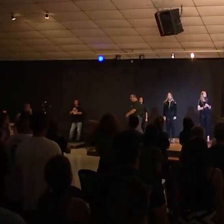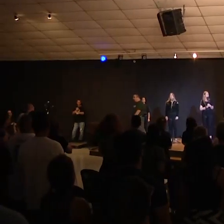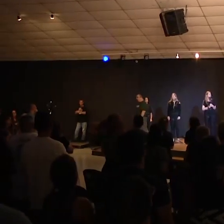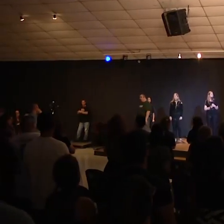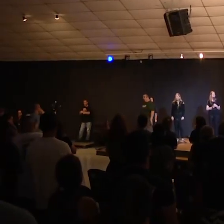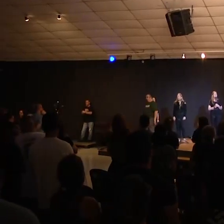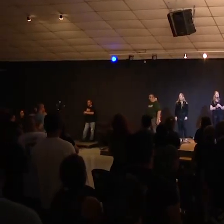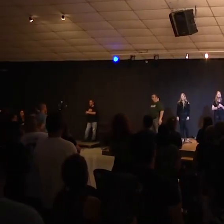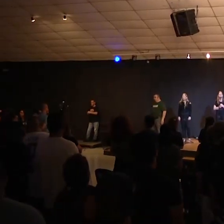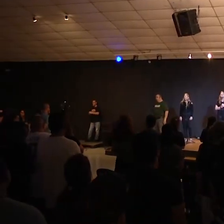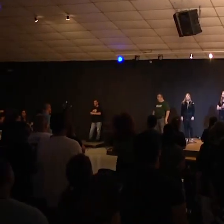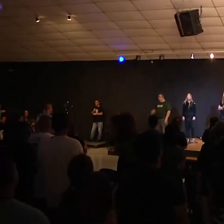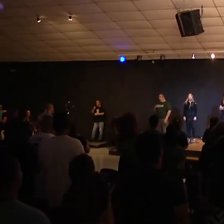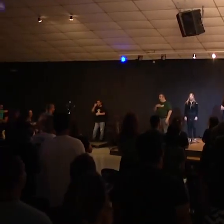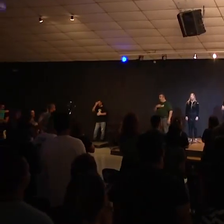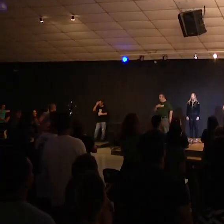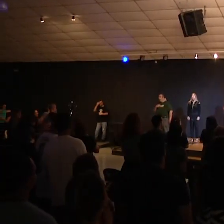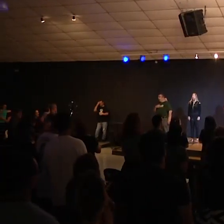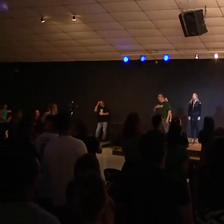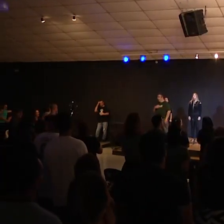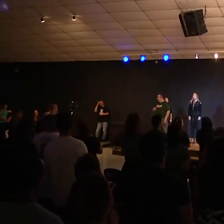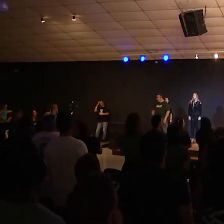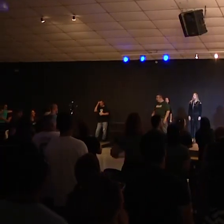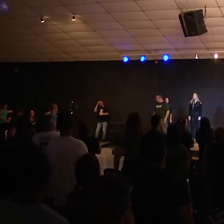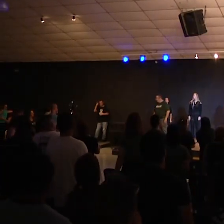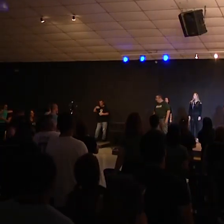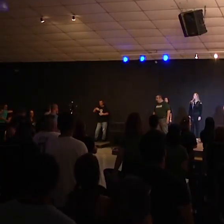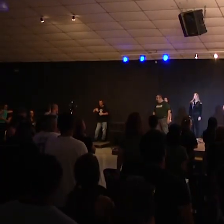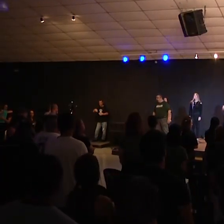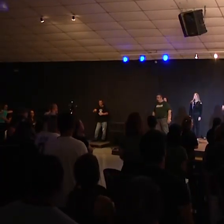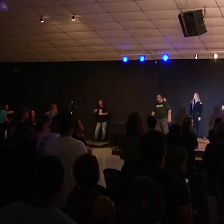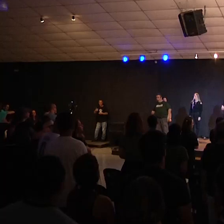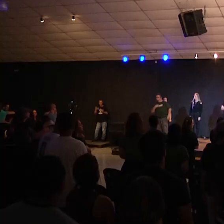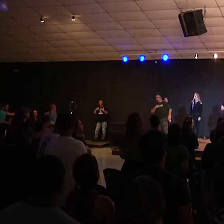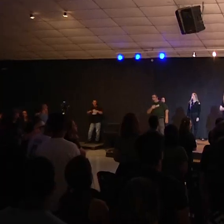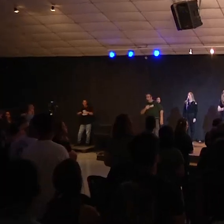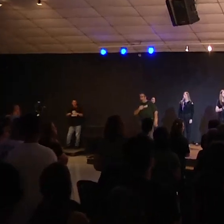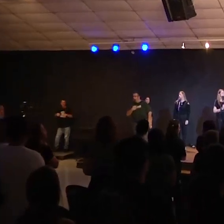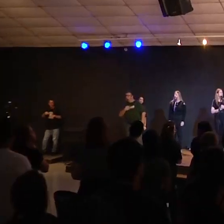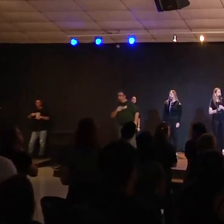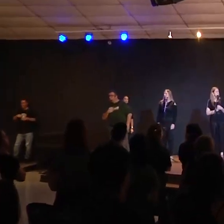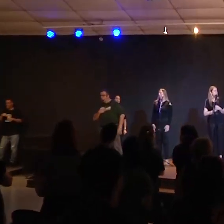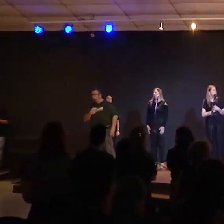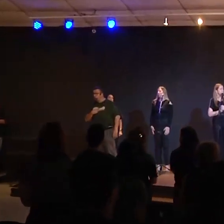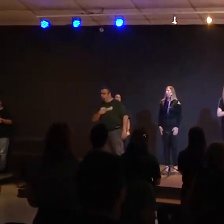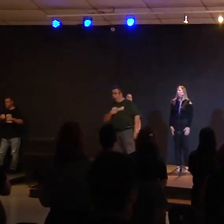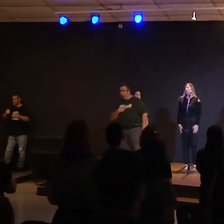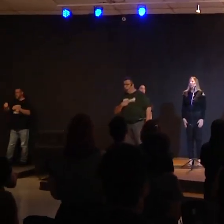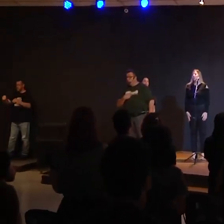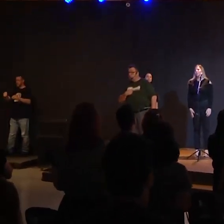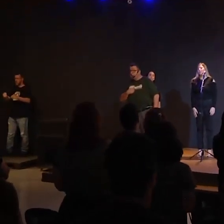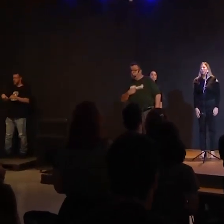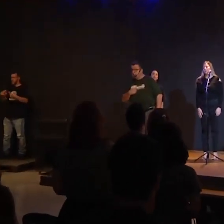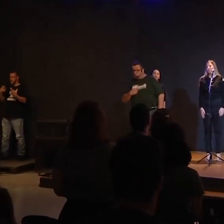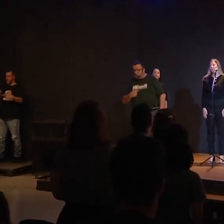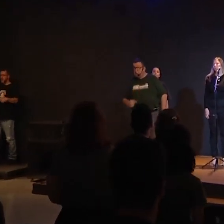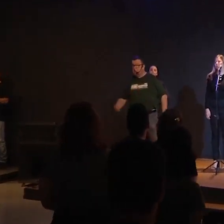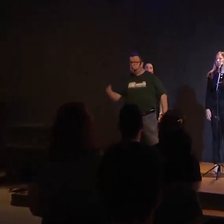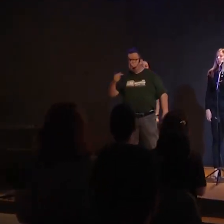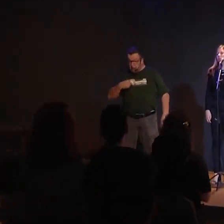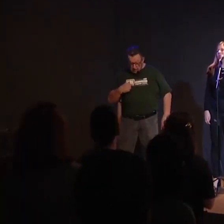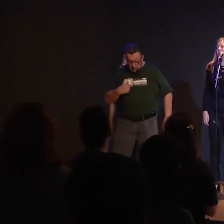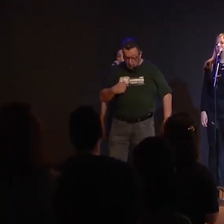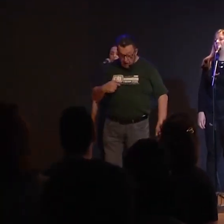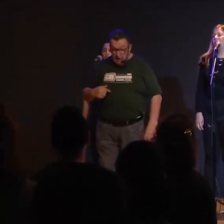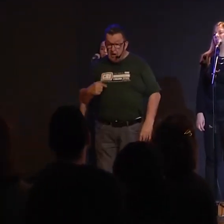nós. Nós nunca queremos sair do nosso lugar. Nós nunca queremos sair da nossa posição. Vocês querem me dar um abraço,